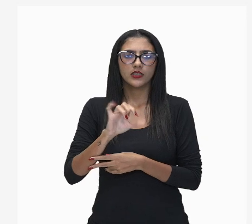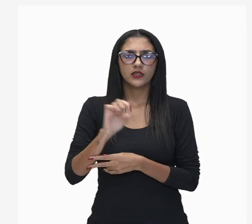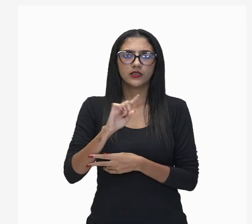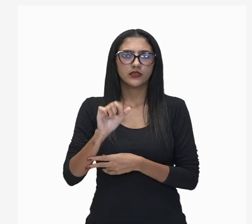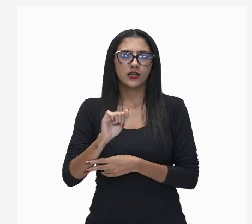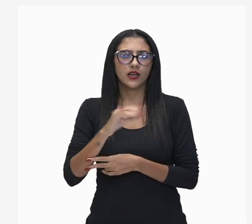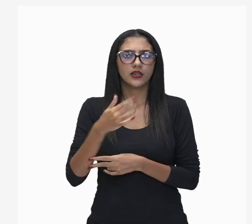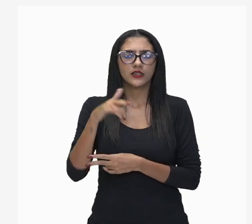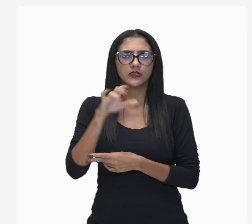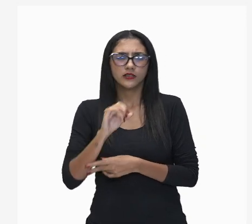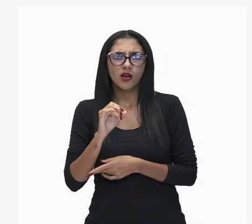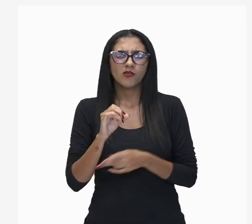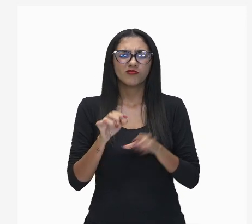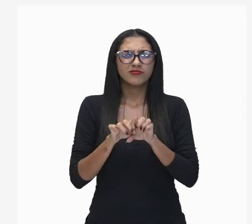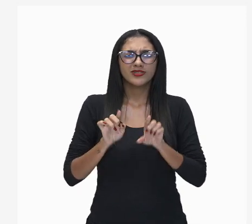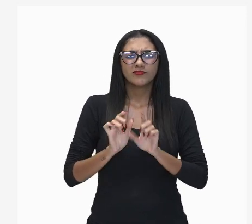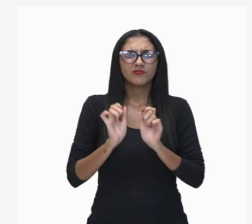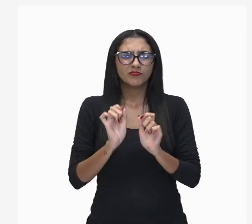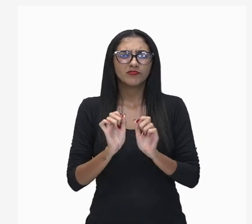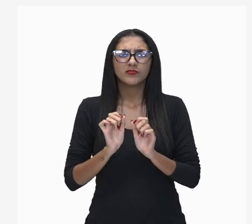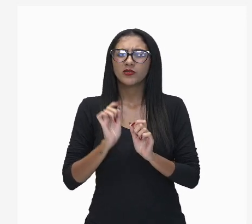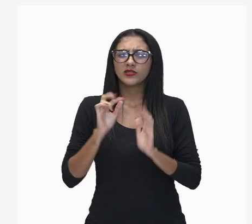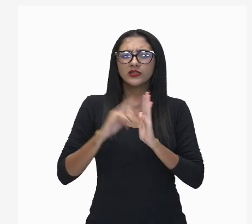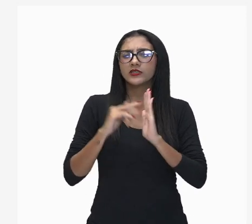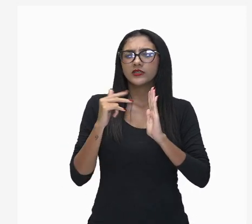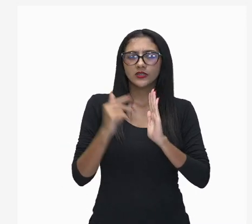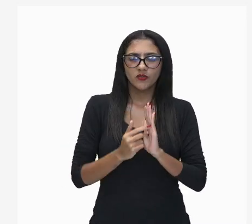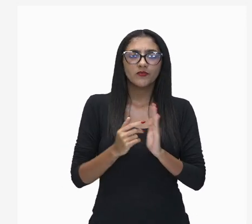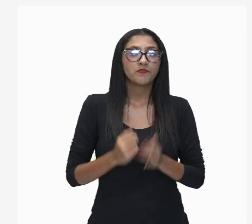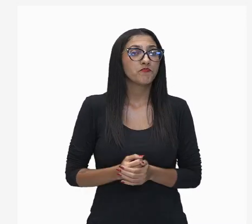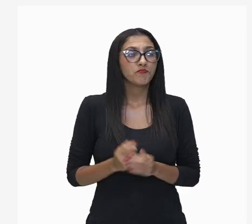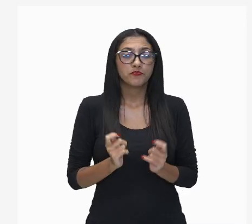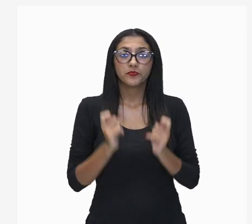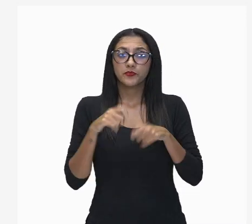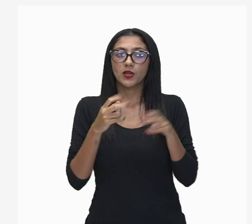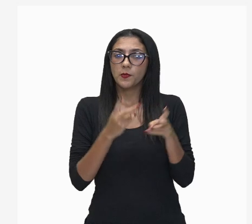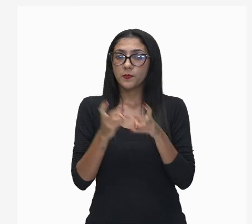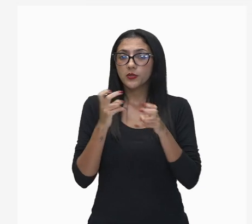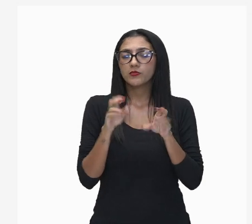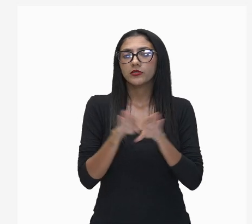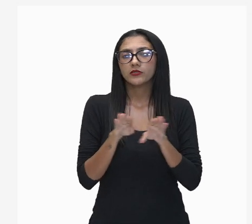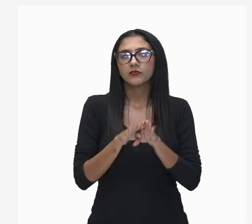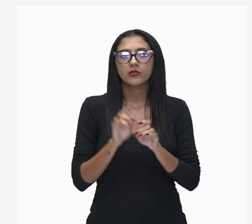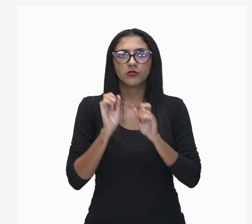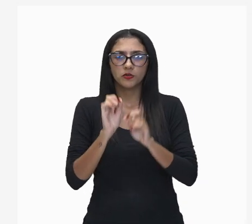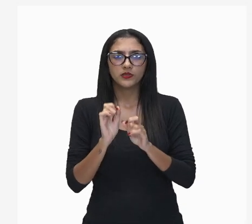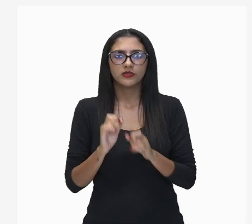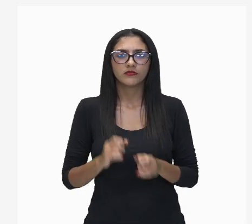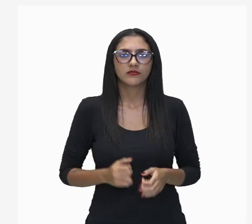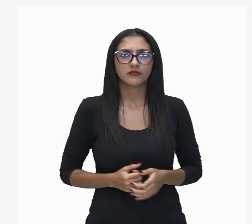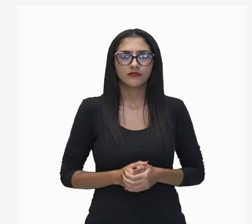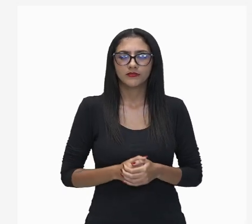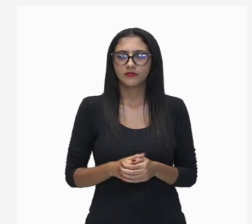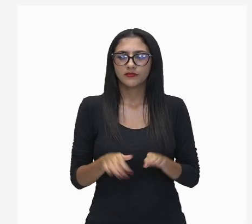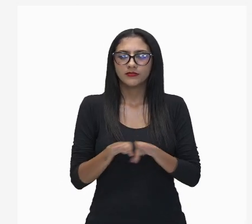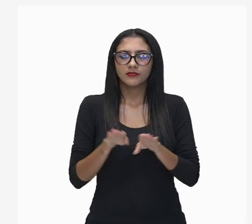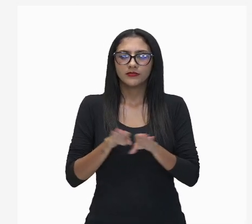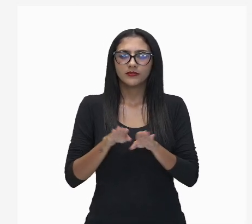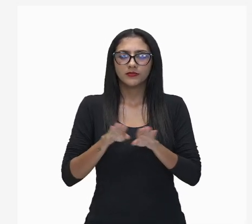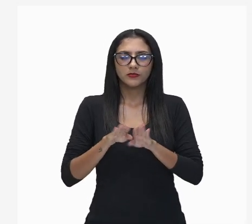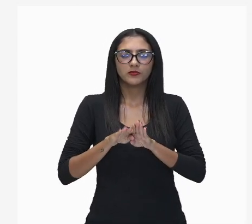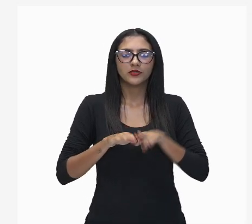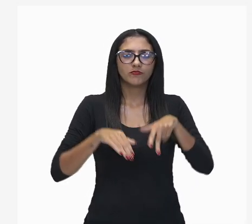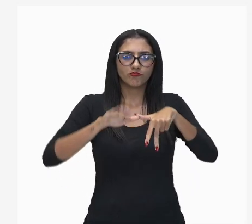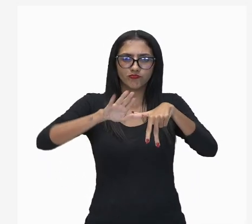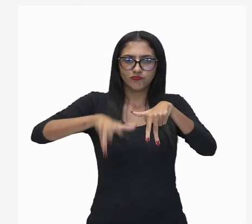pública. Quando se fala dessa questão de moralização, podemos observar a questão de corrupção que já estava presente na administração